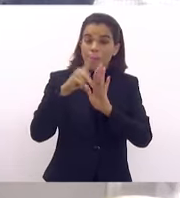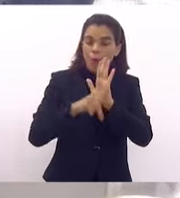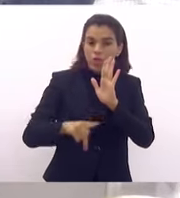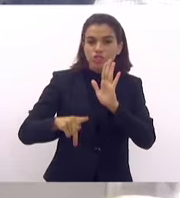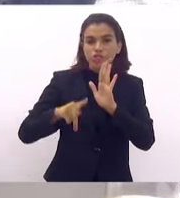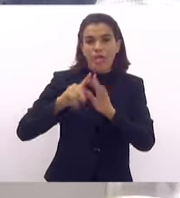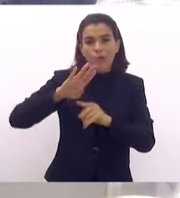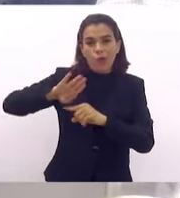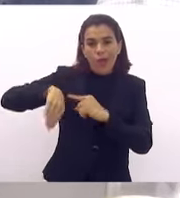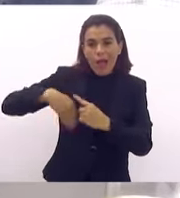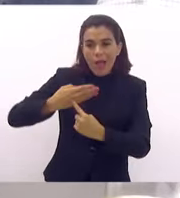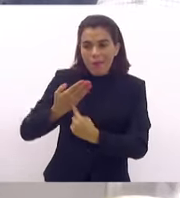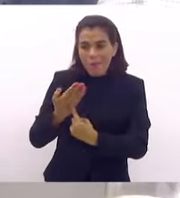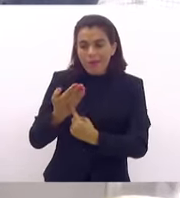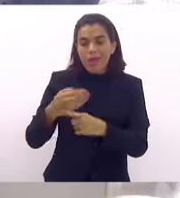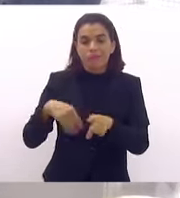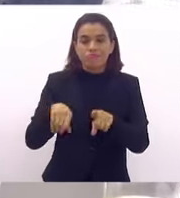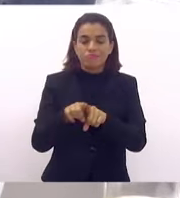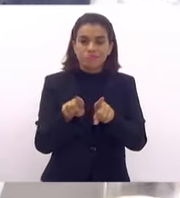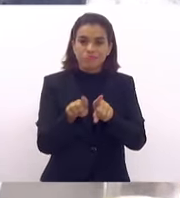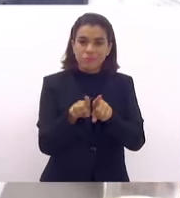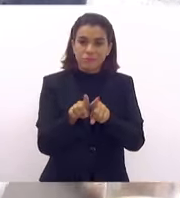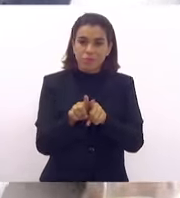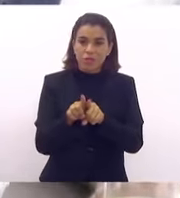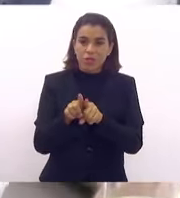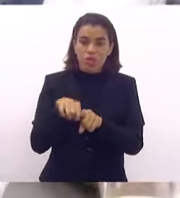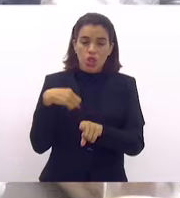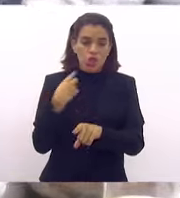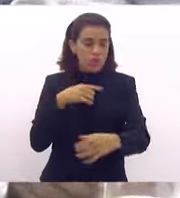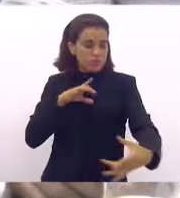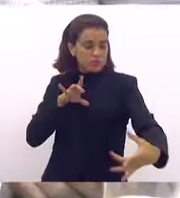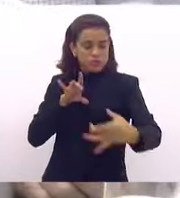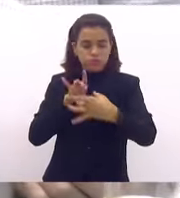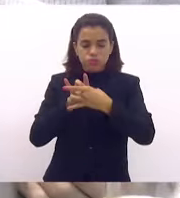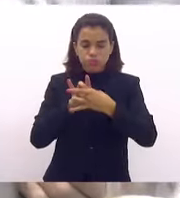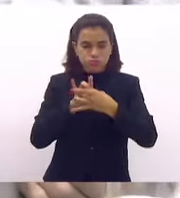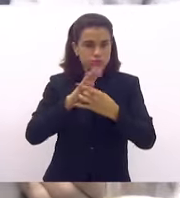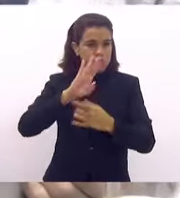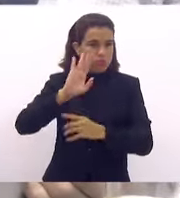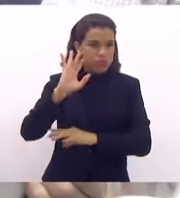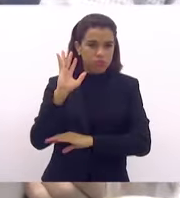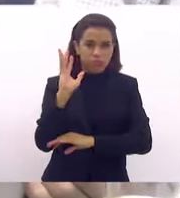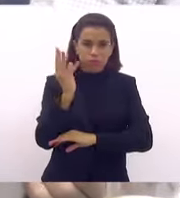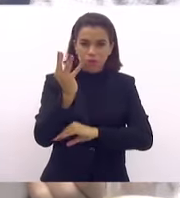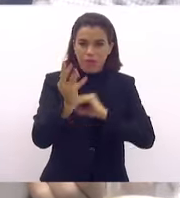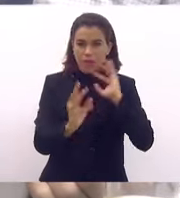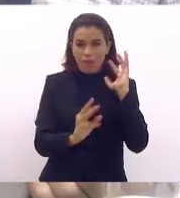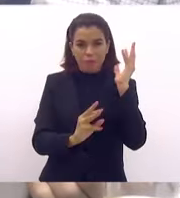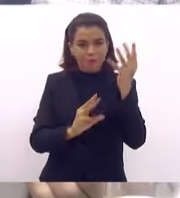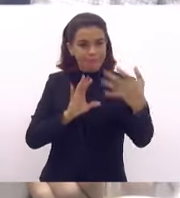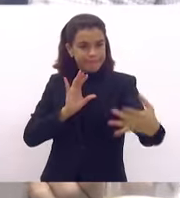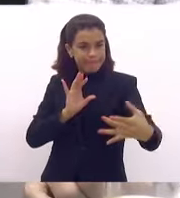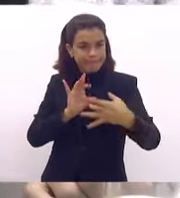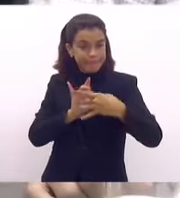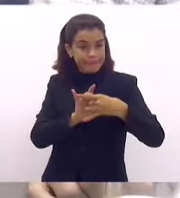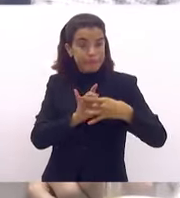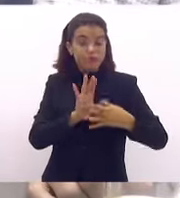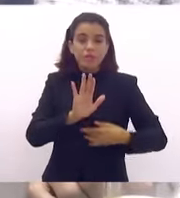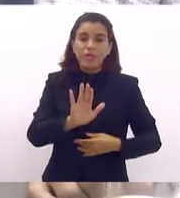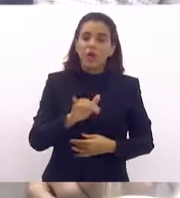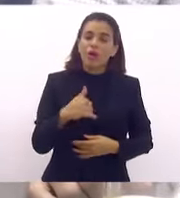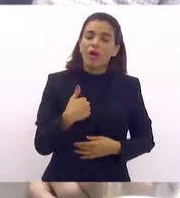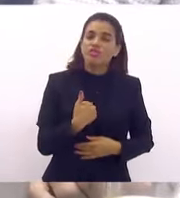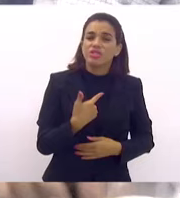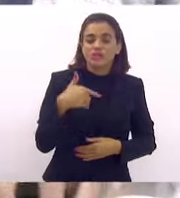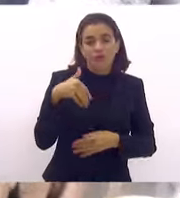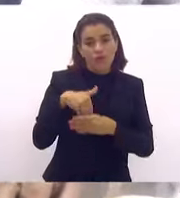de direitos. Somos parceiros ecoespirituais, né? Então, para discutir o seguinte, nós não vamos votar